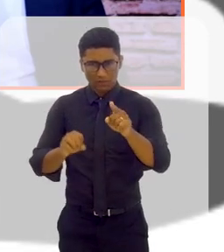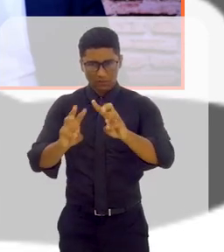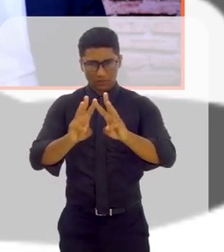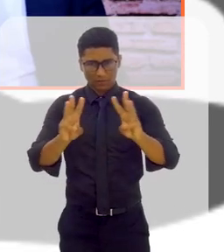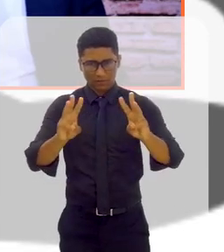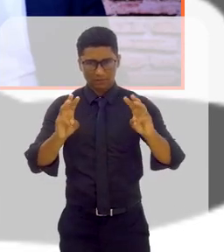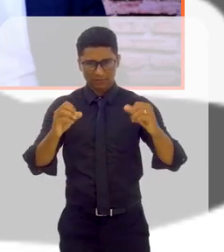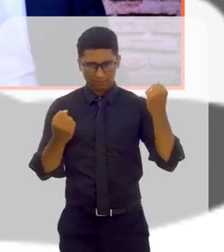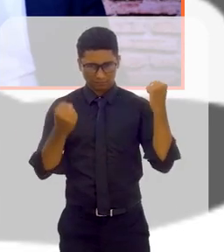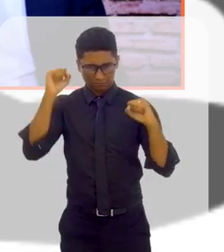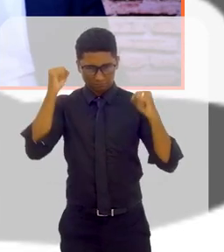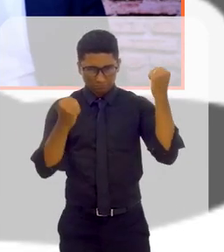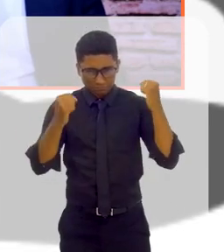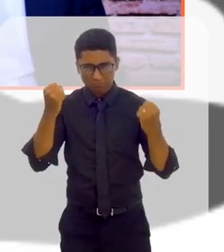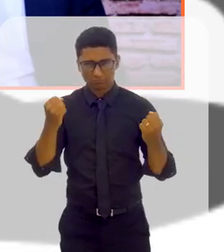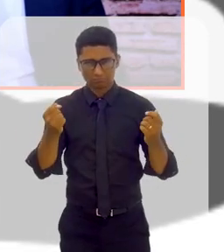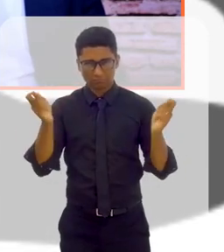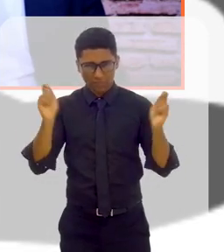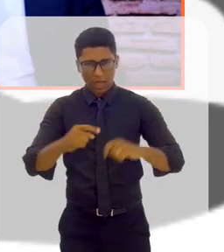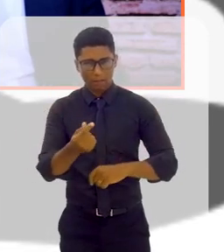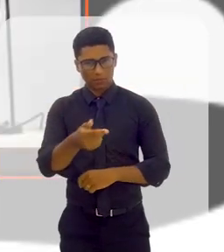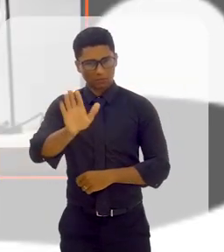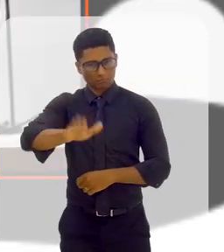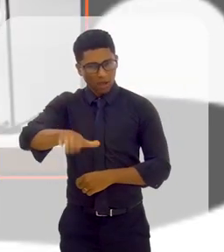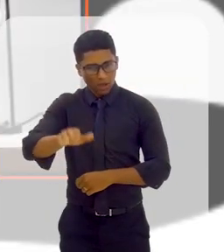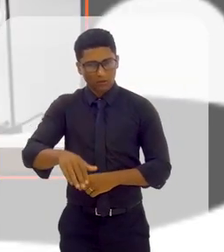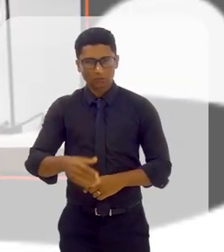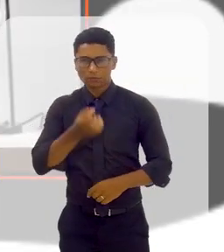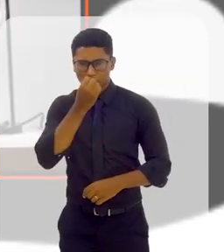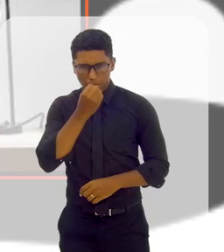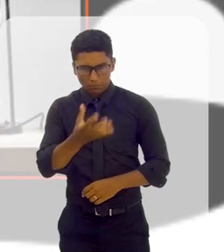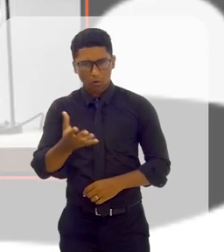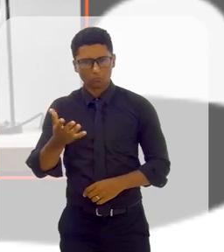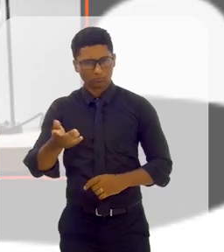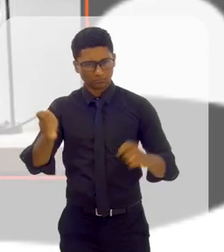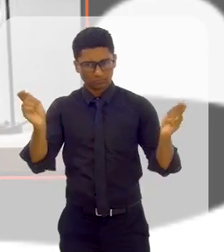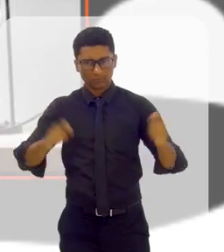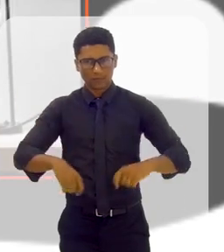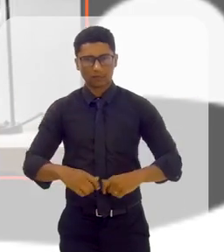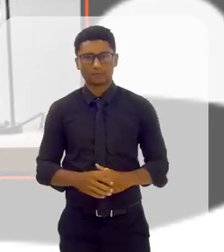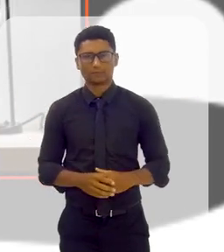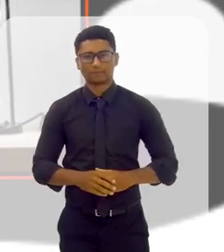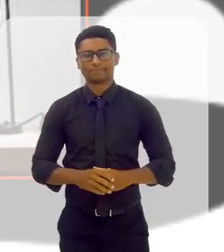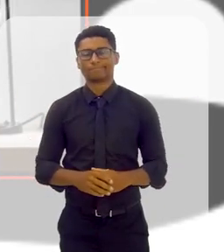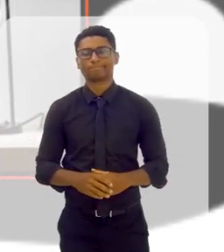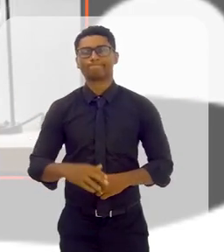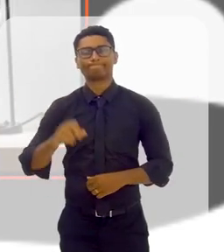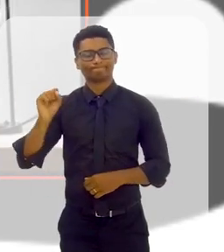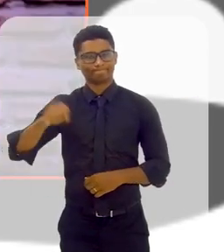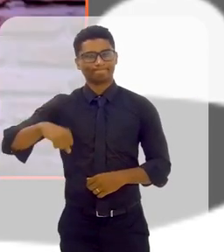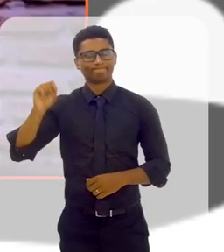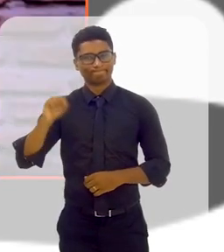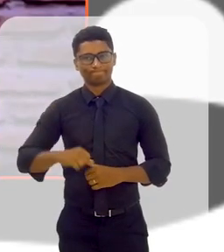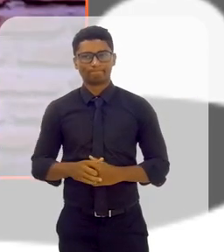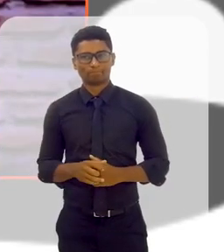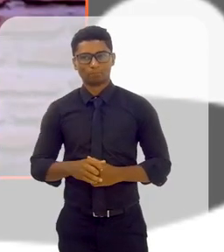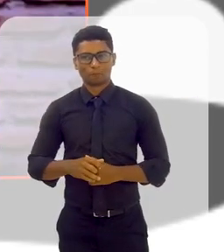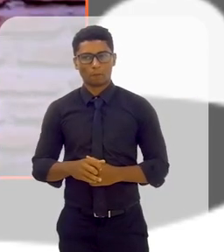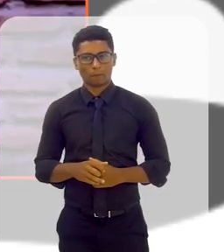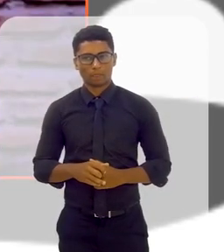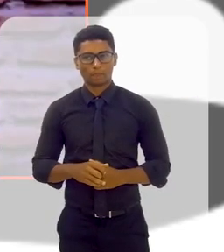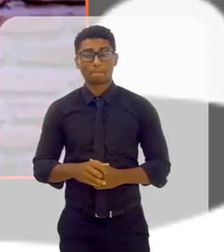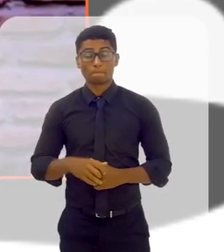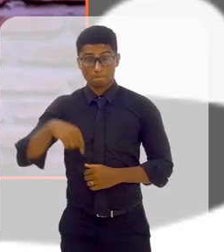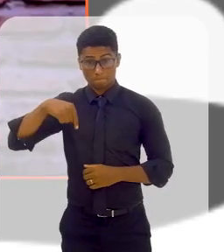e conseguir um preço menor com um equipamento tão bom quanto o oriundo da fábrica através de vocês sim mas